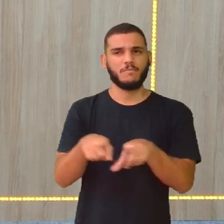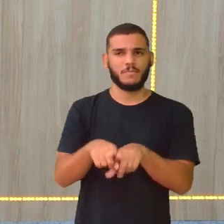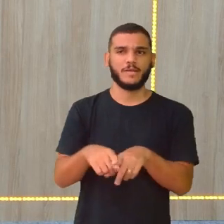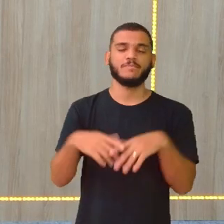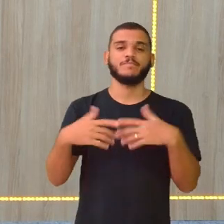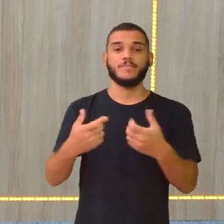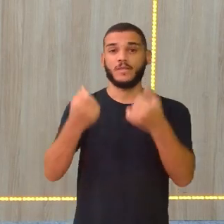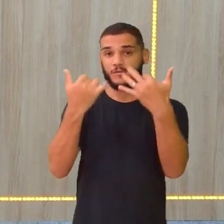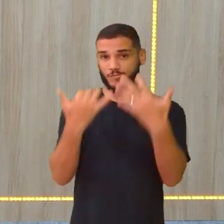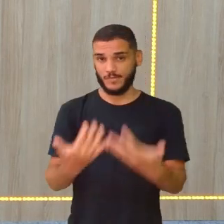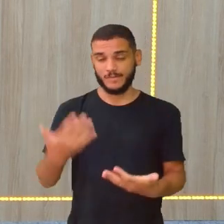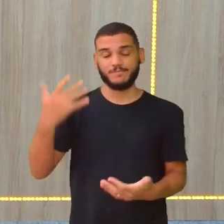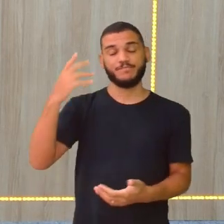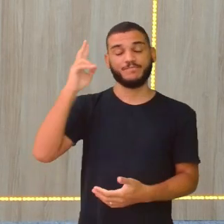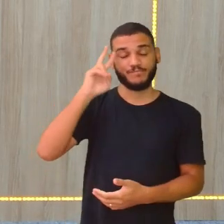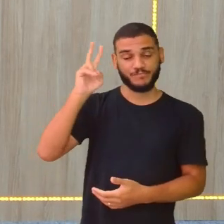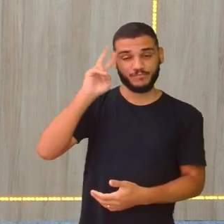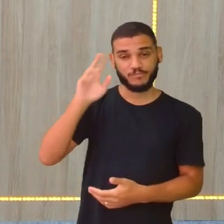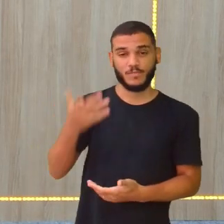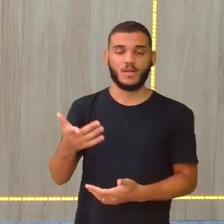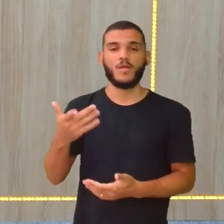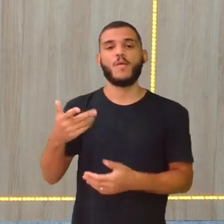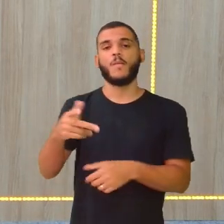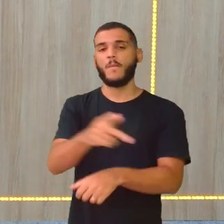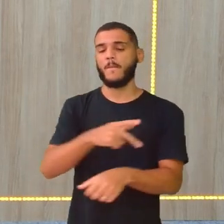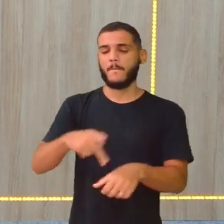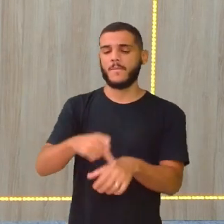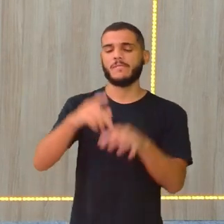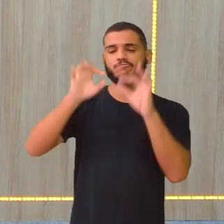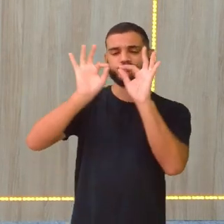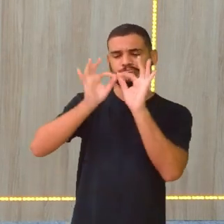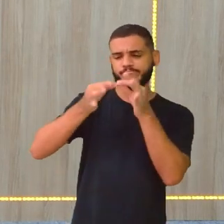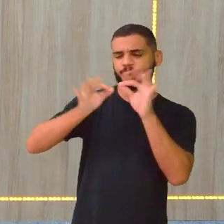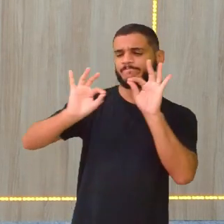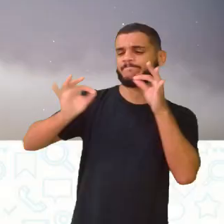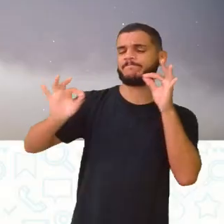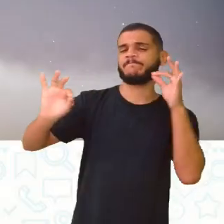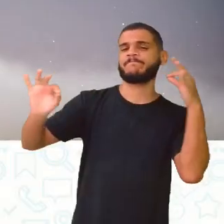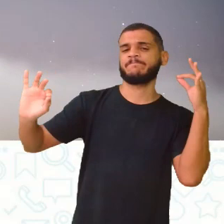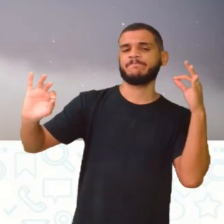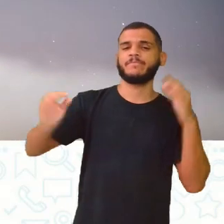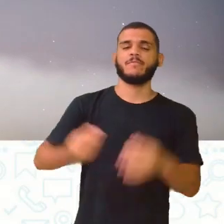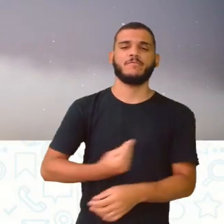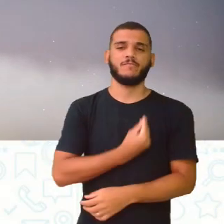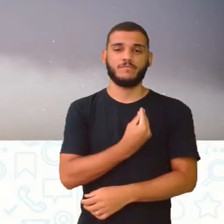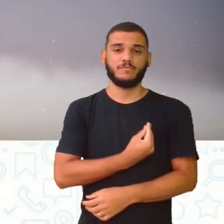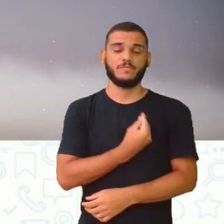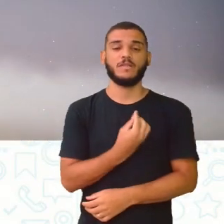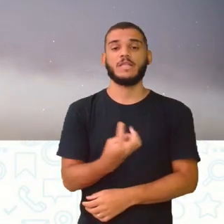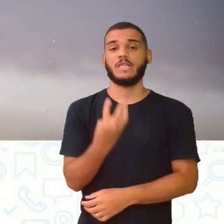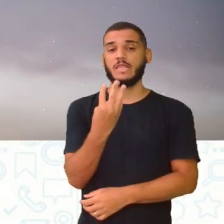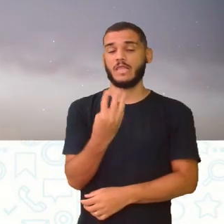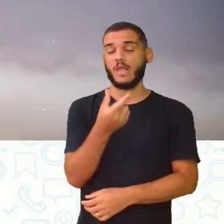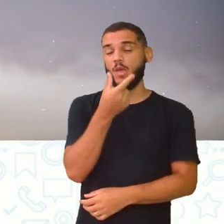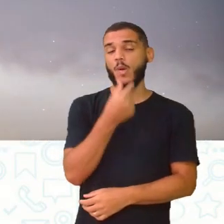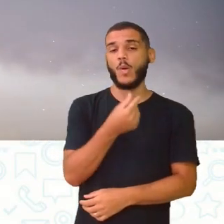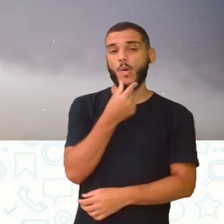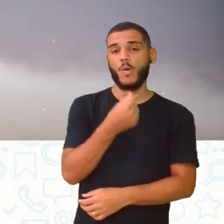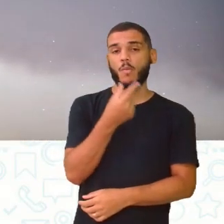lenda que num país distante viviam três homens sábios